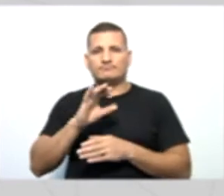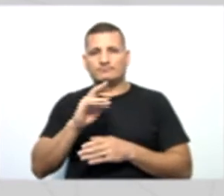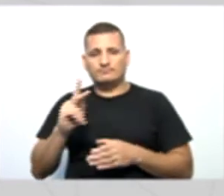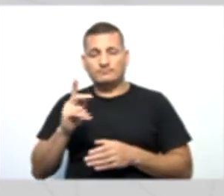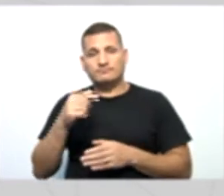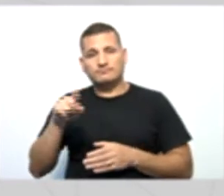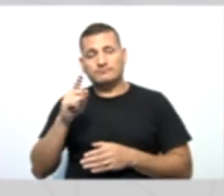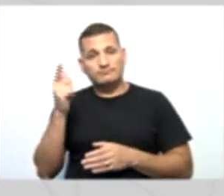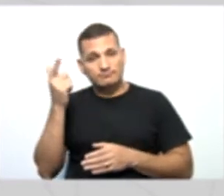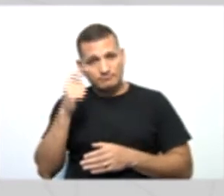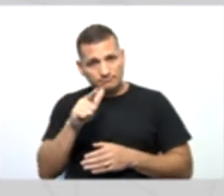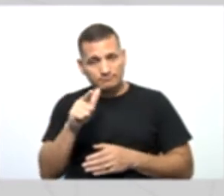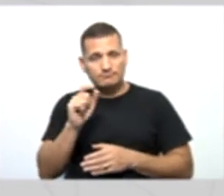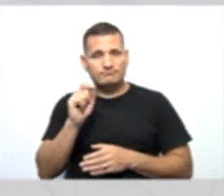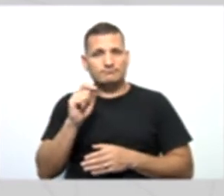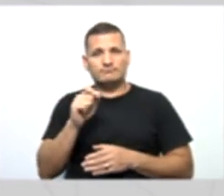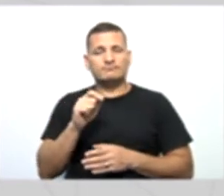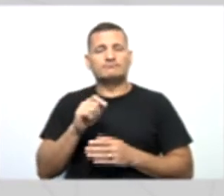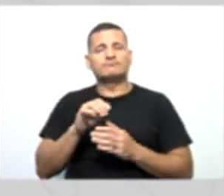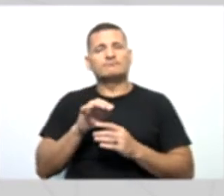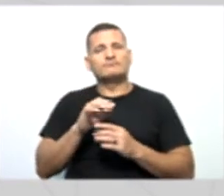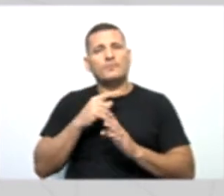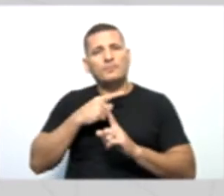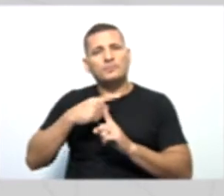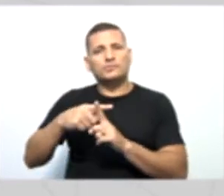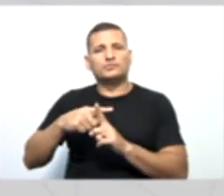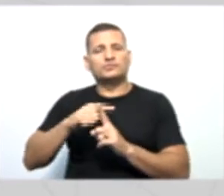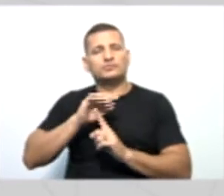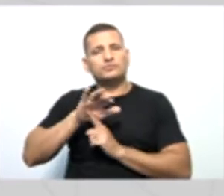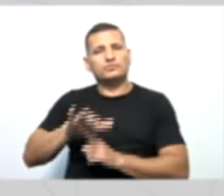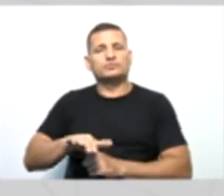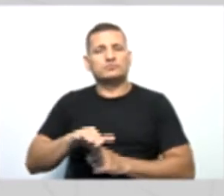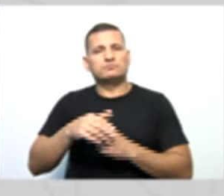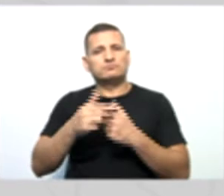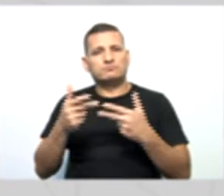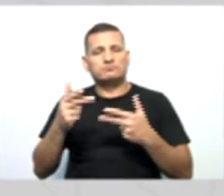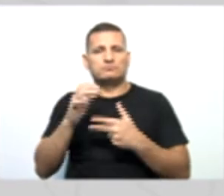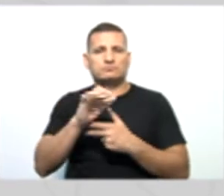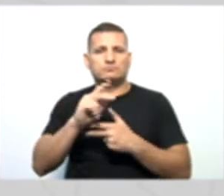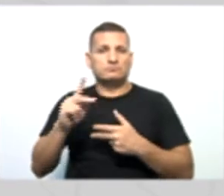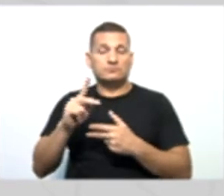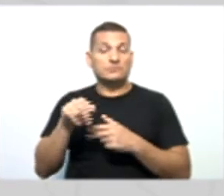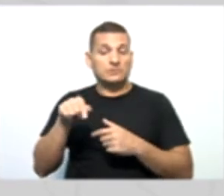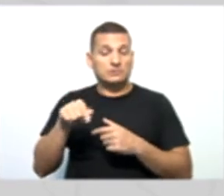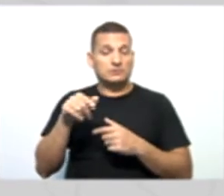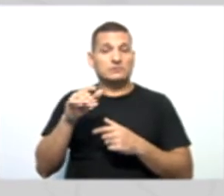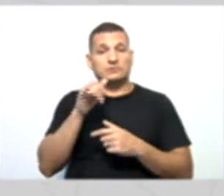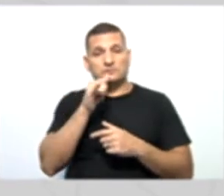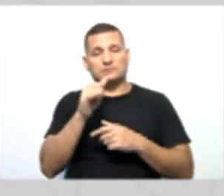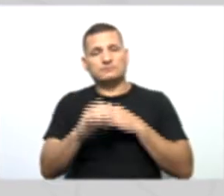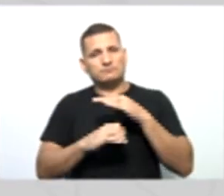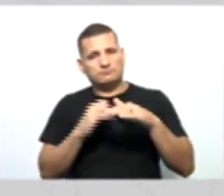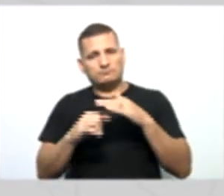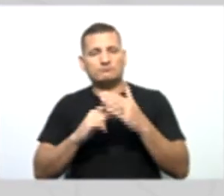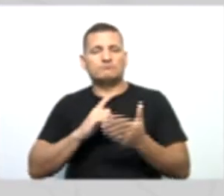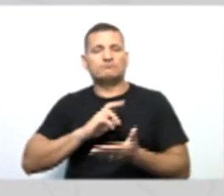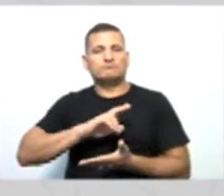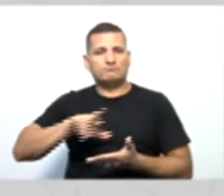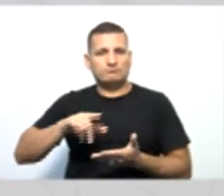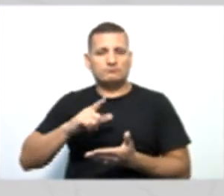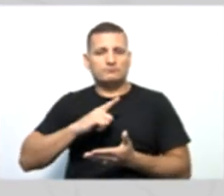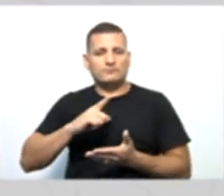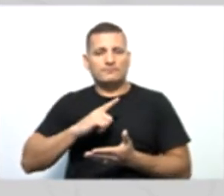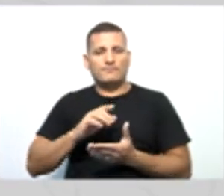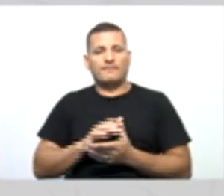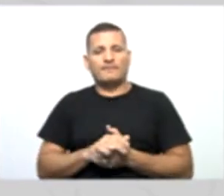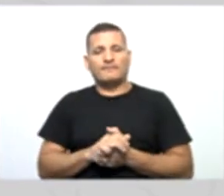conseguir, através disso, benefícios das cooperativas, principalmente quando elas são empreendedoras, são muitos. A produção ela